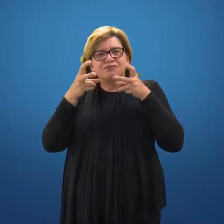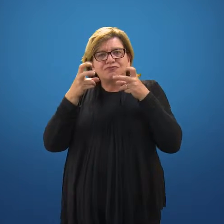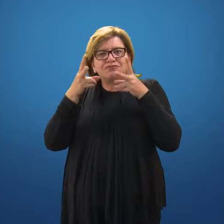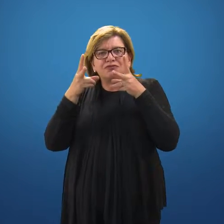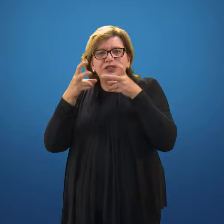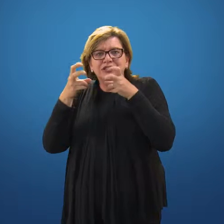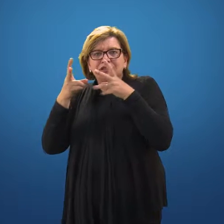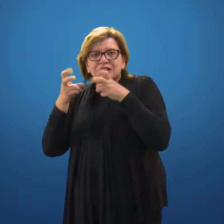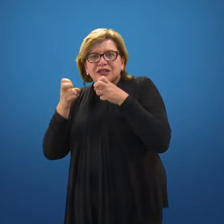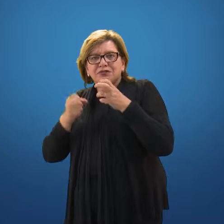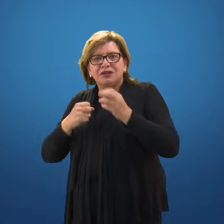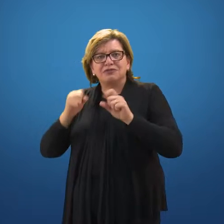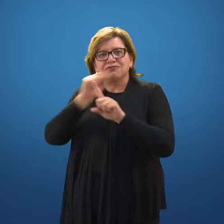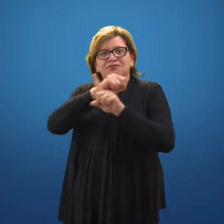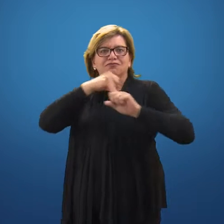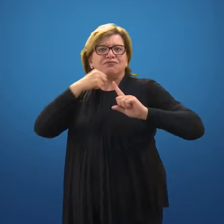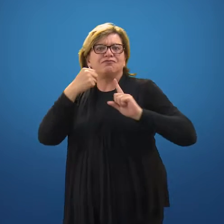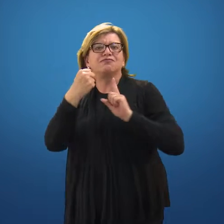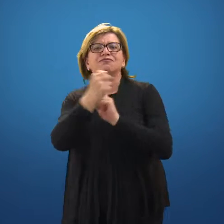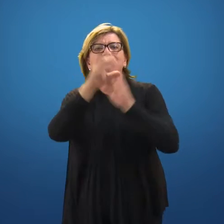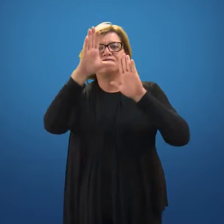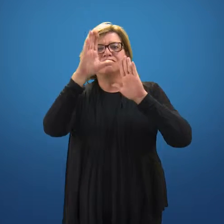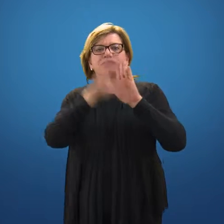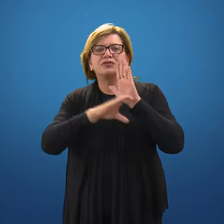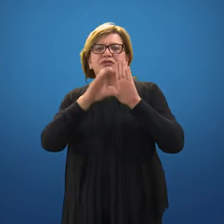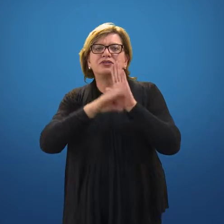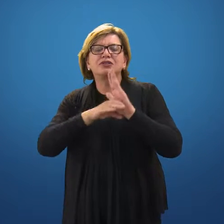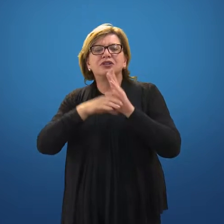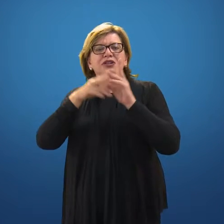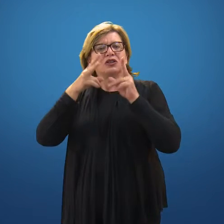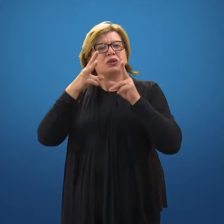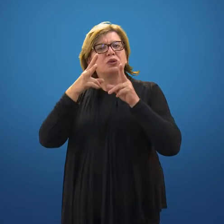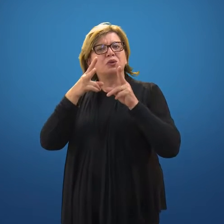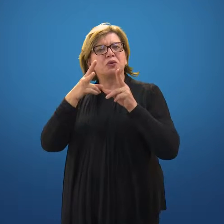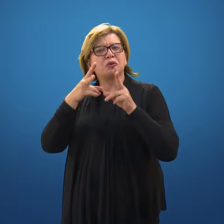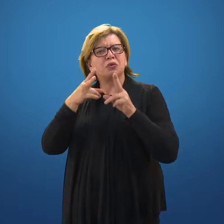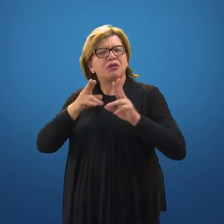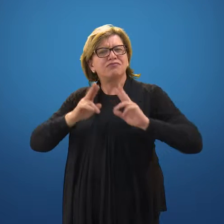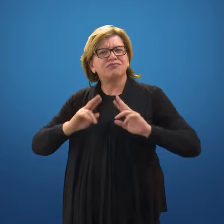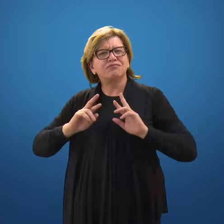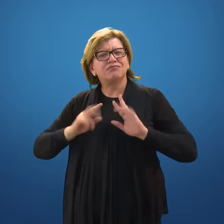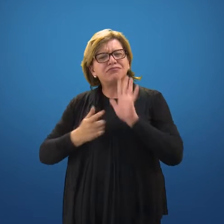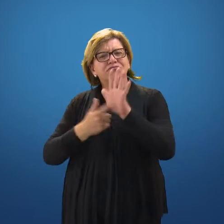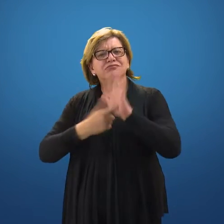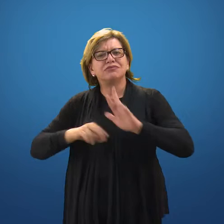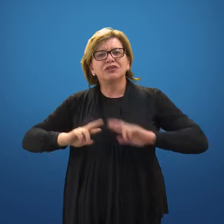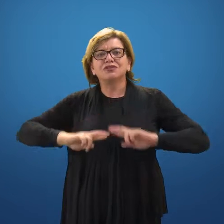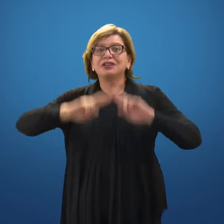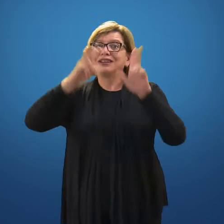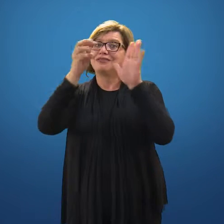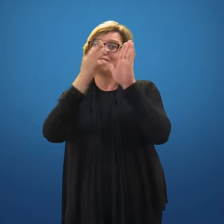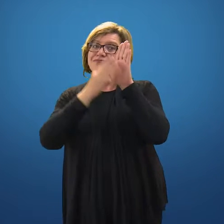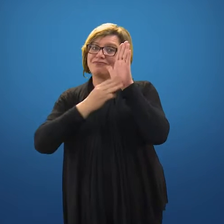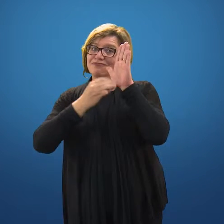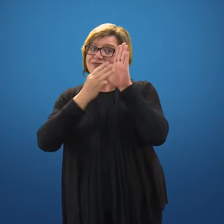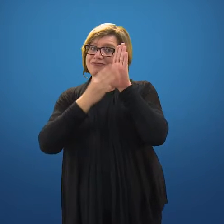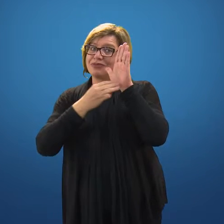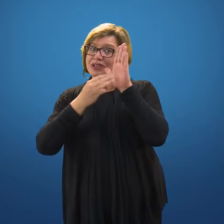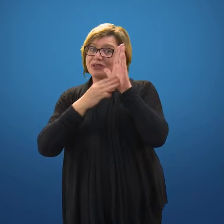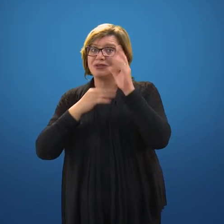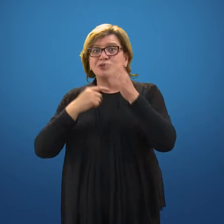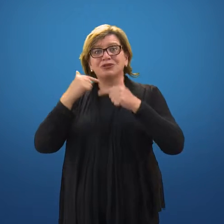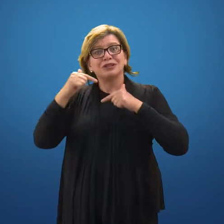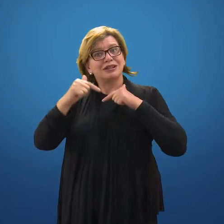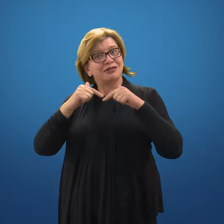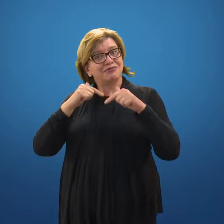essa consolidação da sociedade capitalista como uma diferenciação nos métodos, nos meios de produção